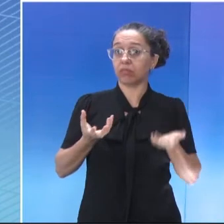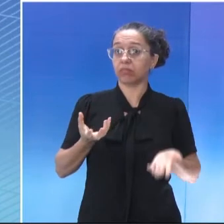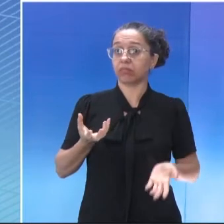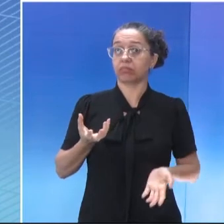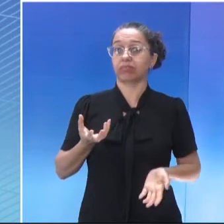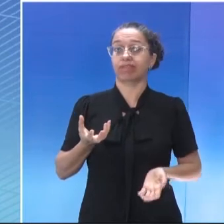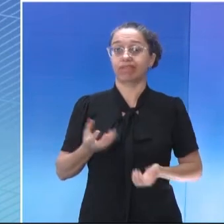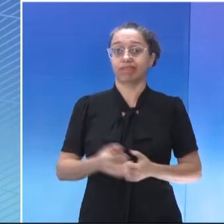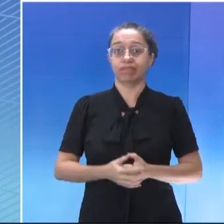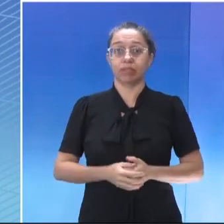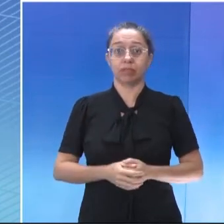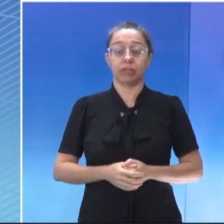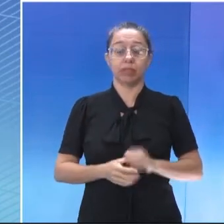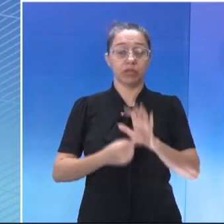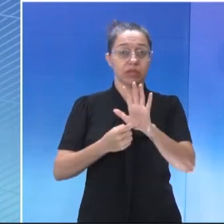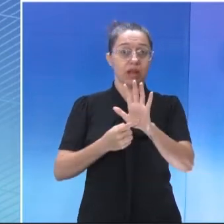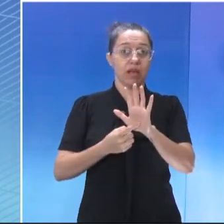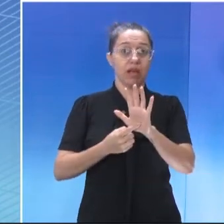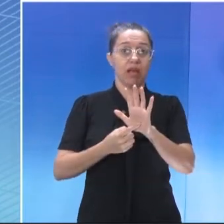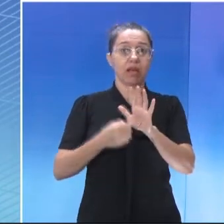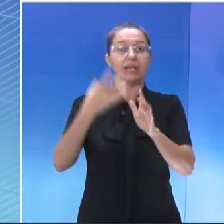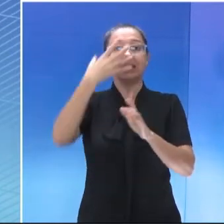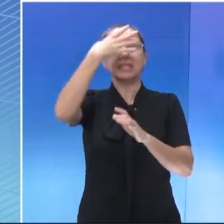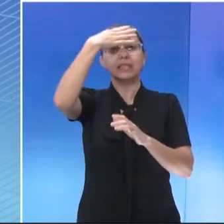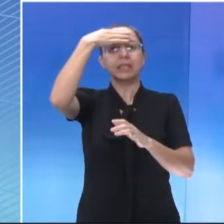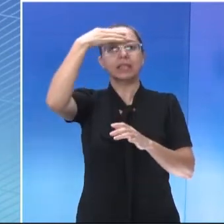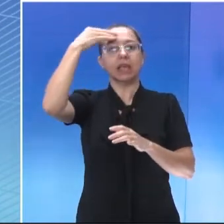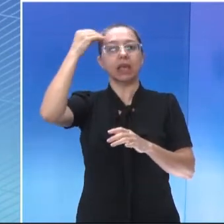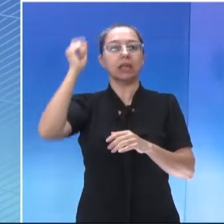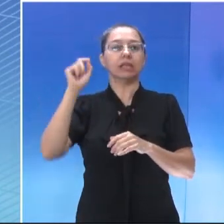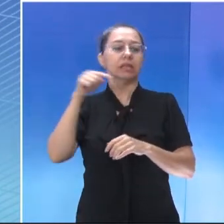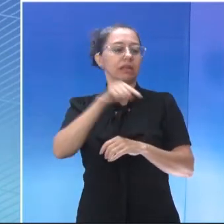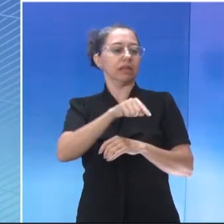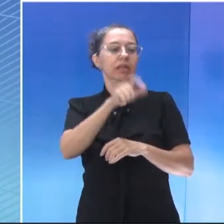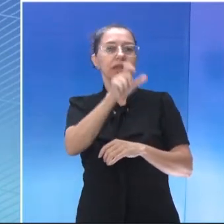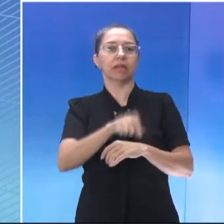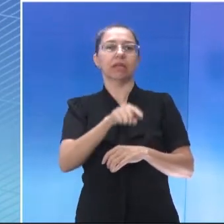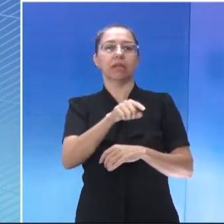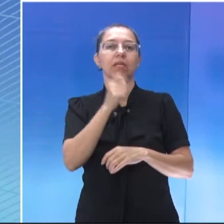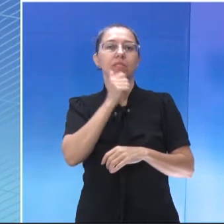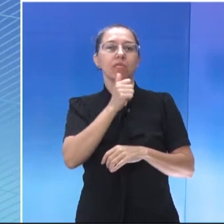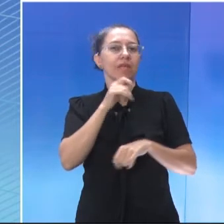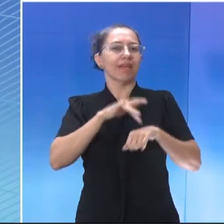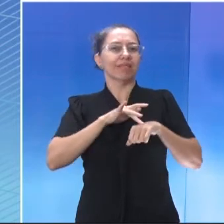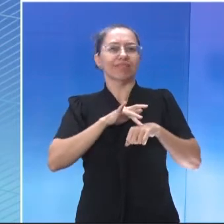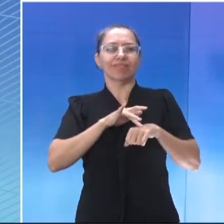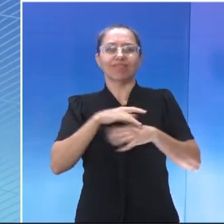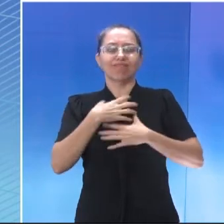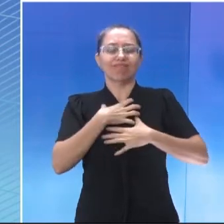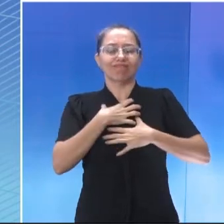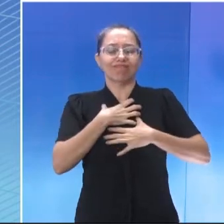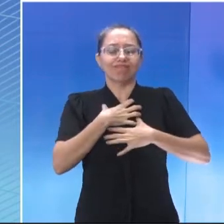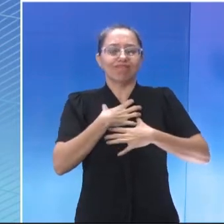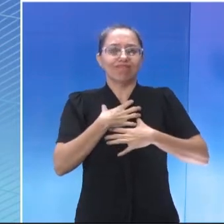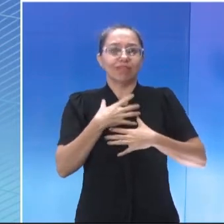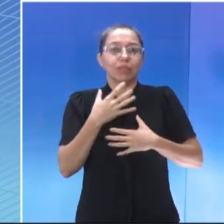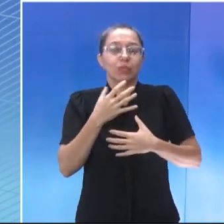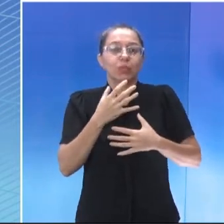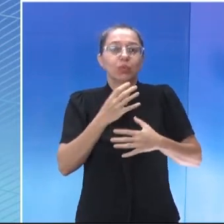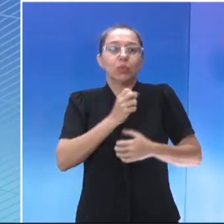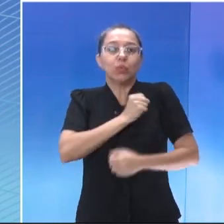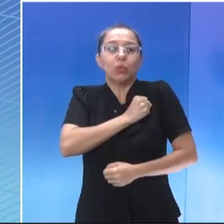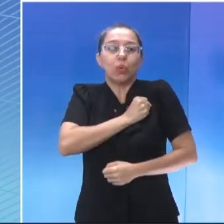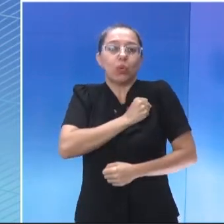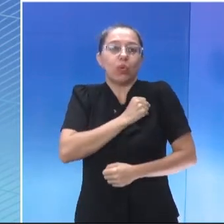de reportagem, que eles estão esquecendo, que eles estão constrangindo a pessoa aí, que está no momento que ela não está querendo aparecer,